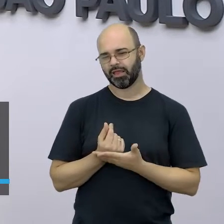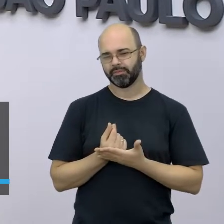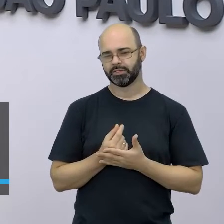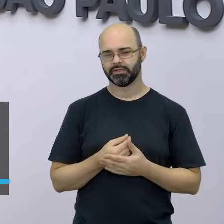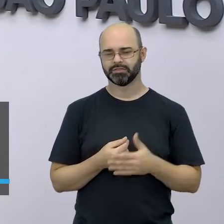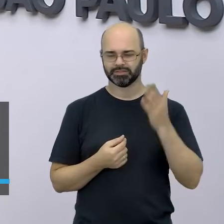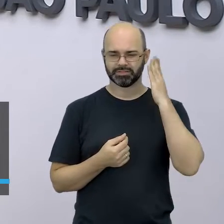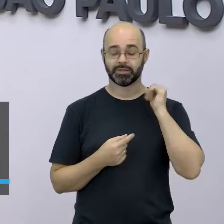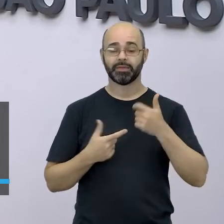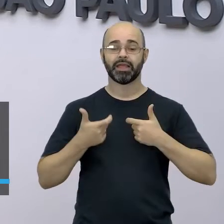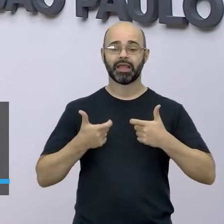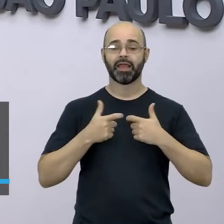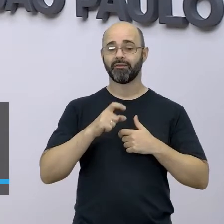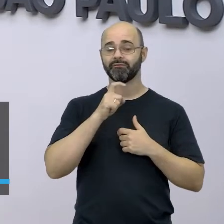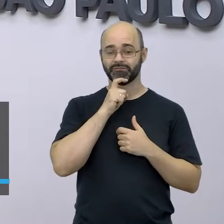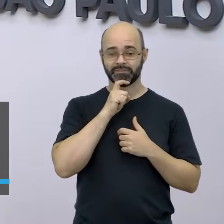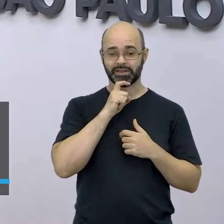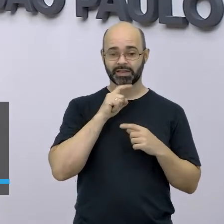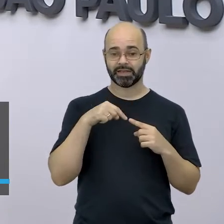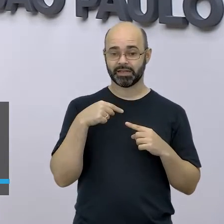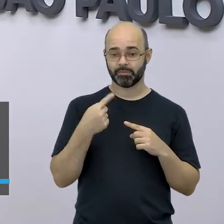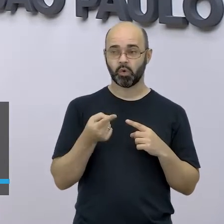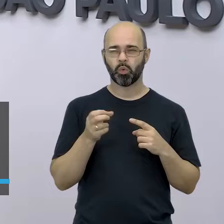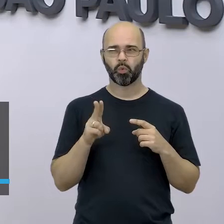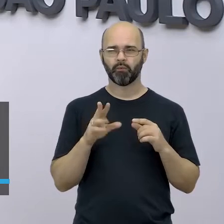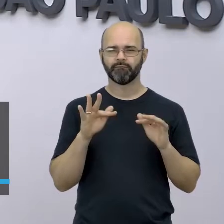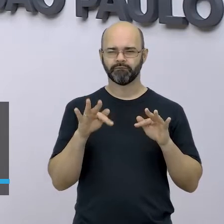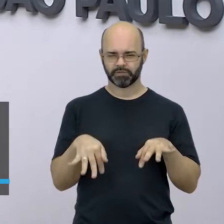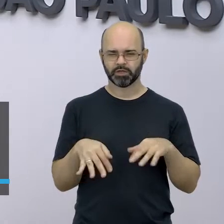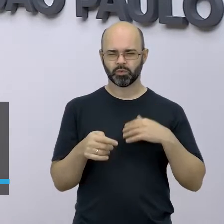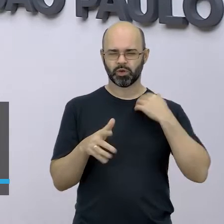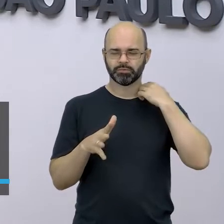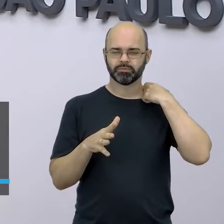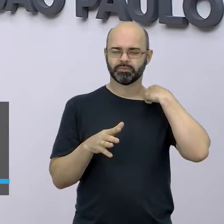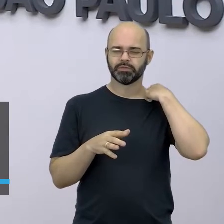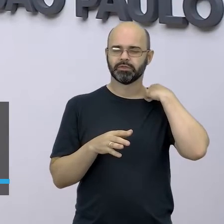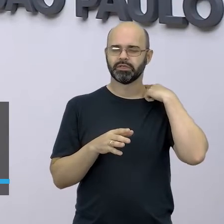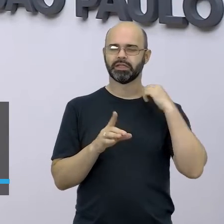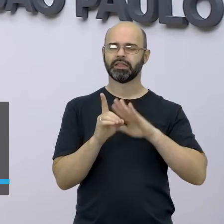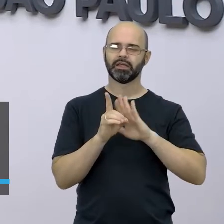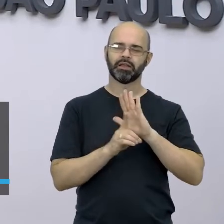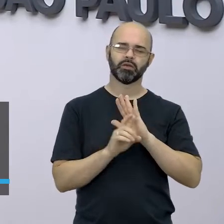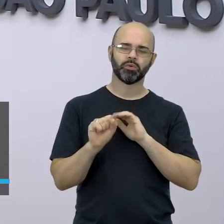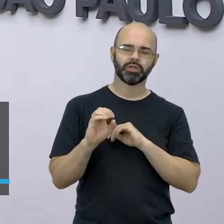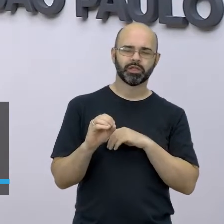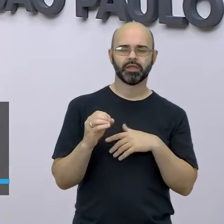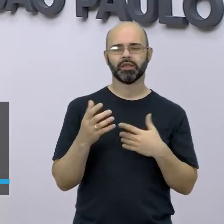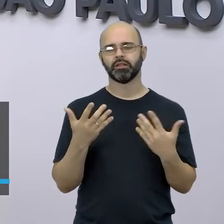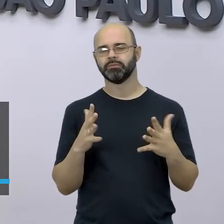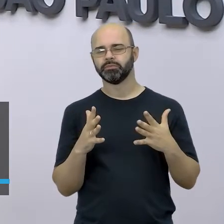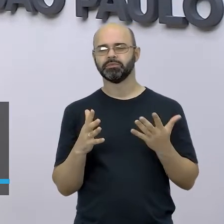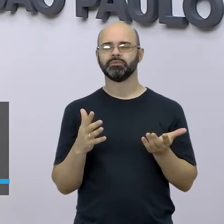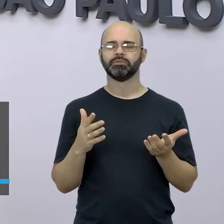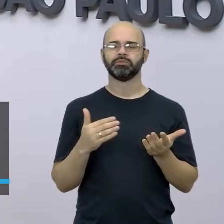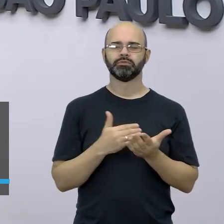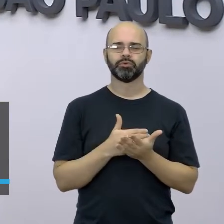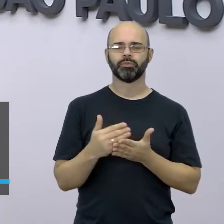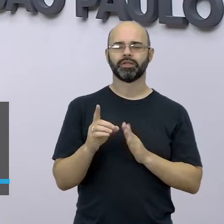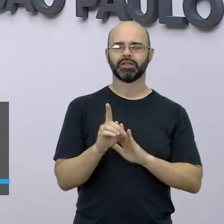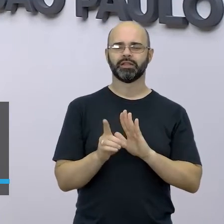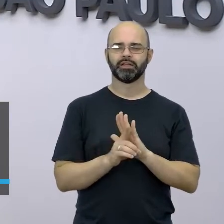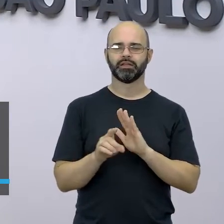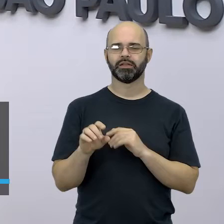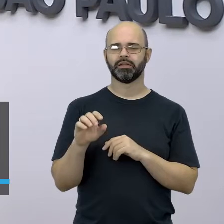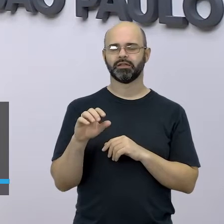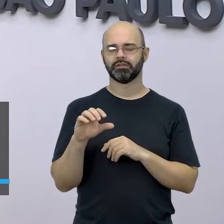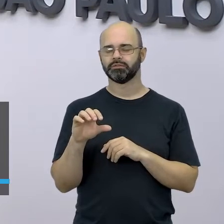Guerra Fria, com o fim da Guerra Fria, no fim da década de 80, começo da década de 90, né, o mundo